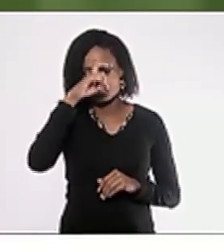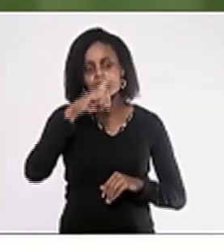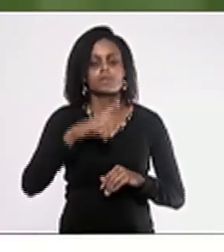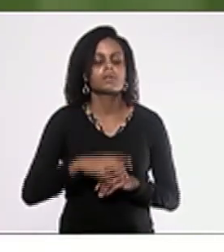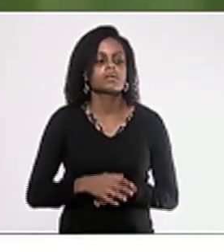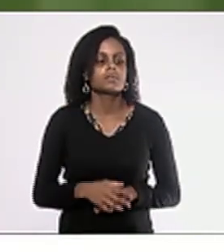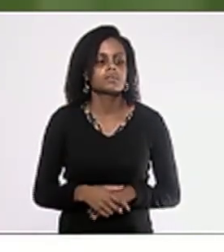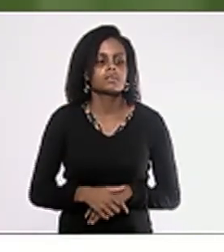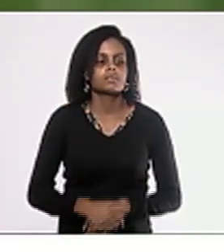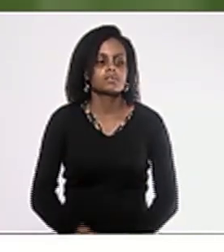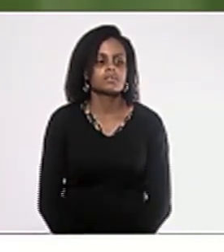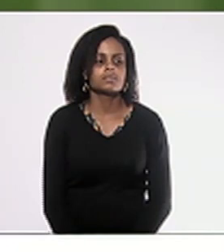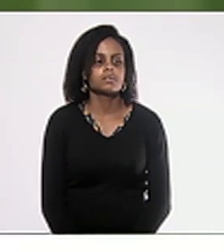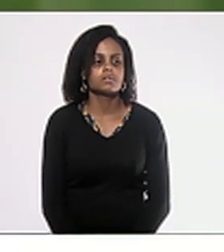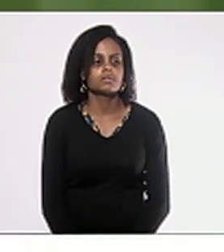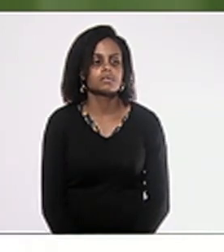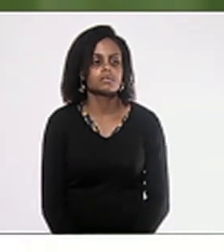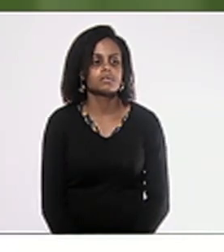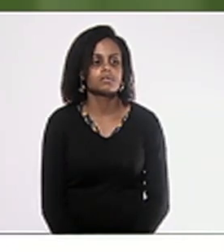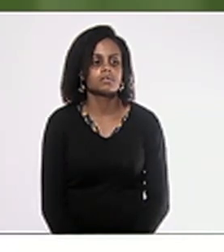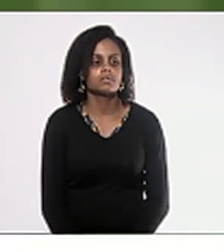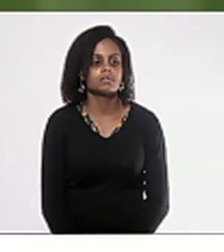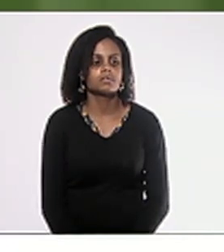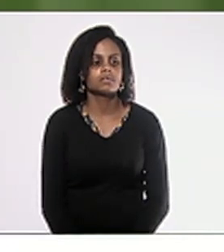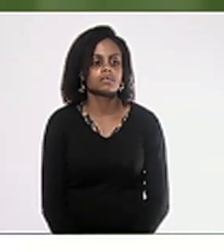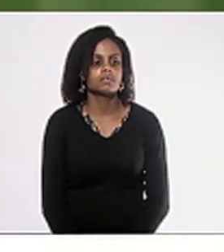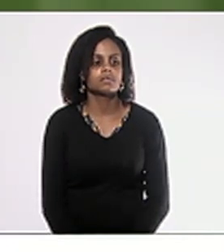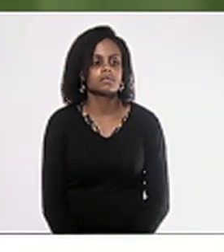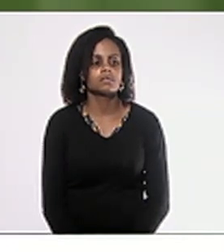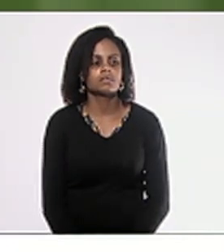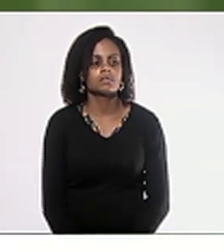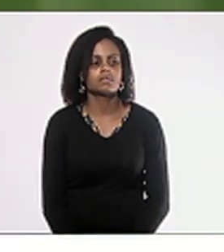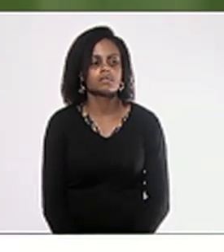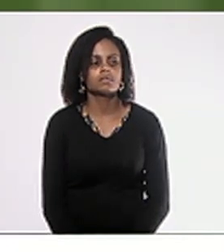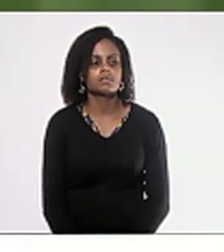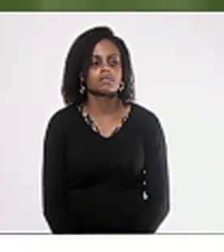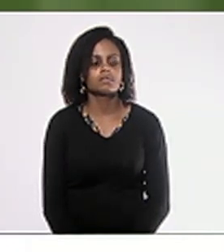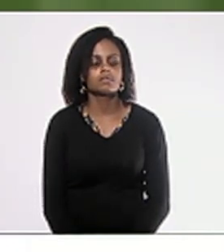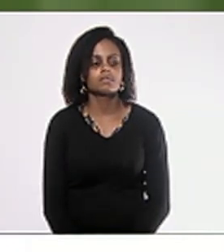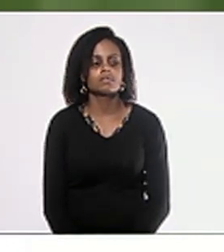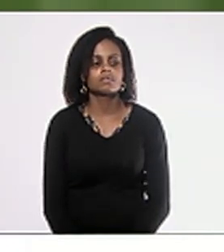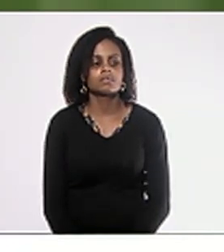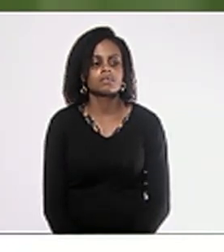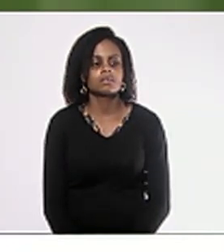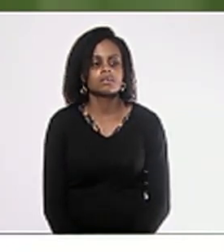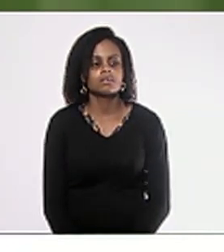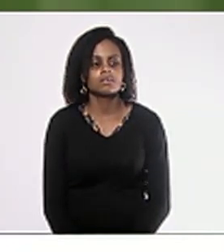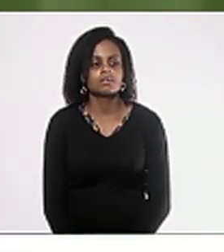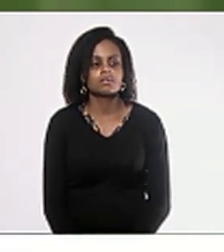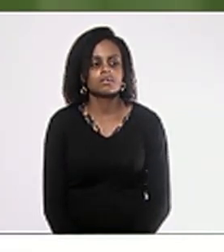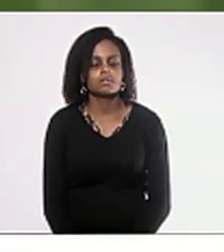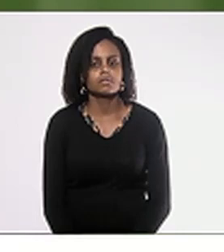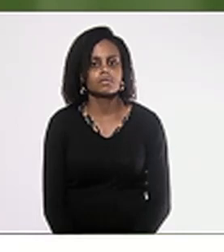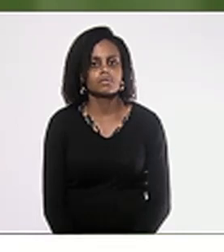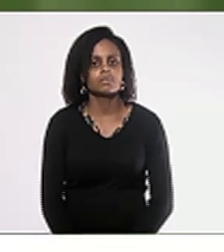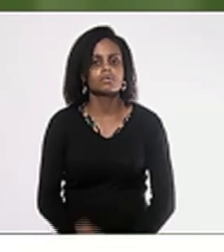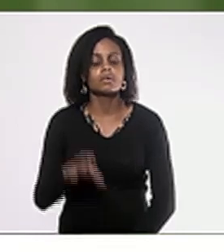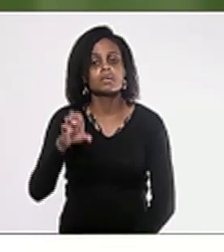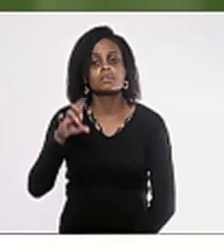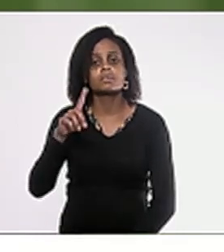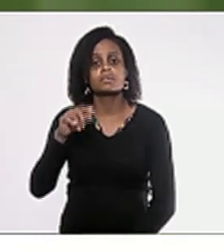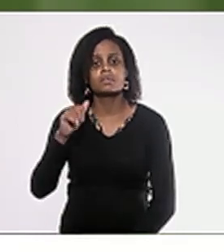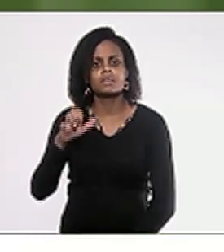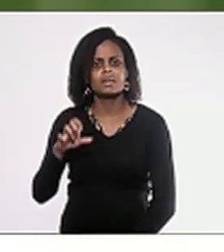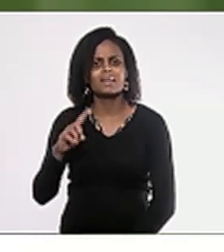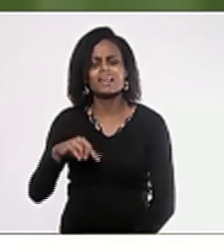até meu assessor me mandou aqui agora pelo WhatsApp para eu perguntar. A SEDAI tem